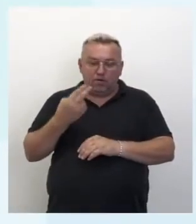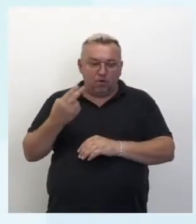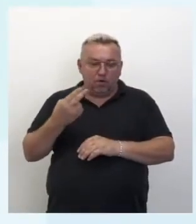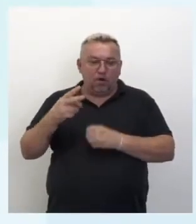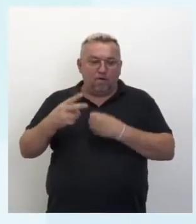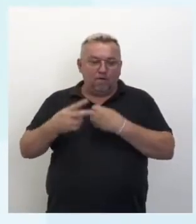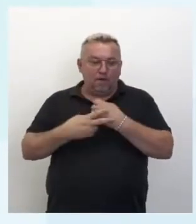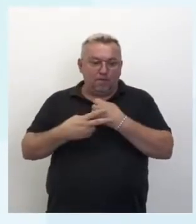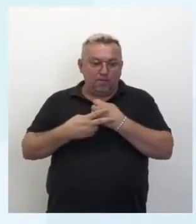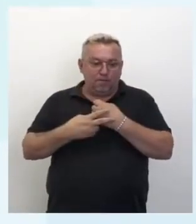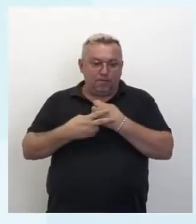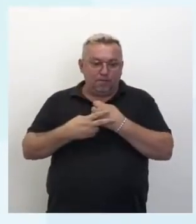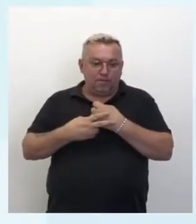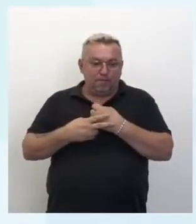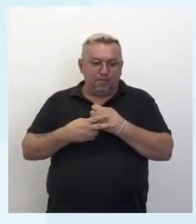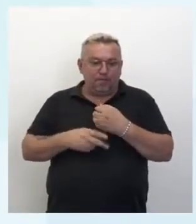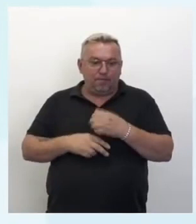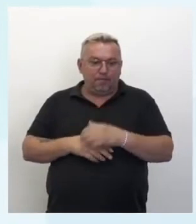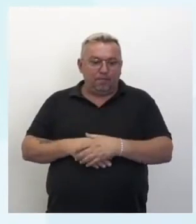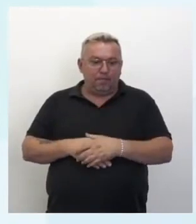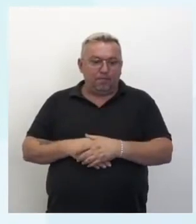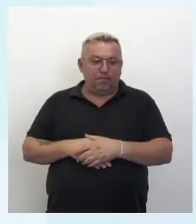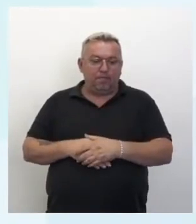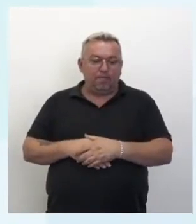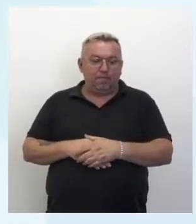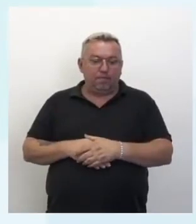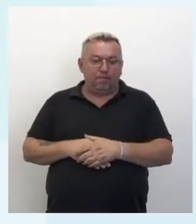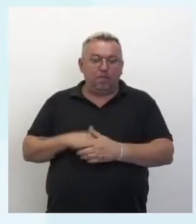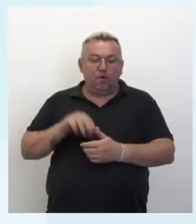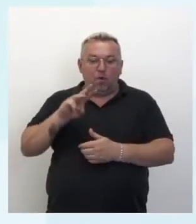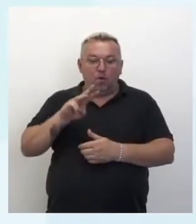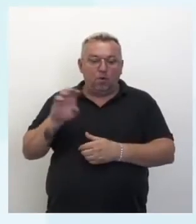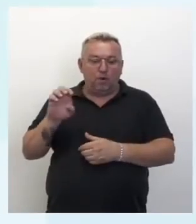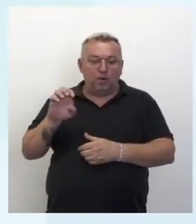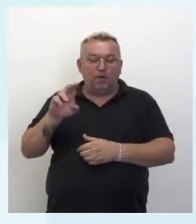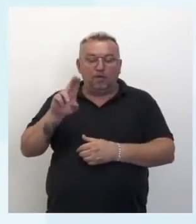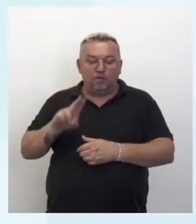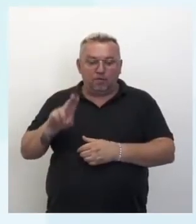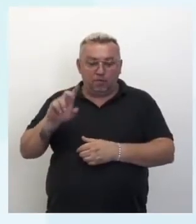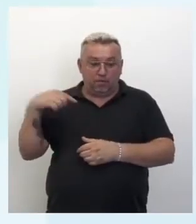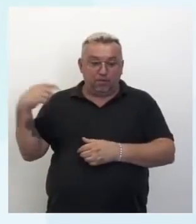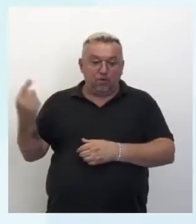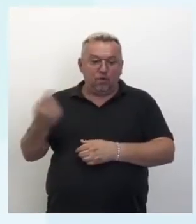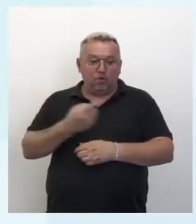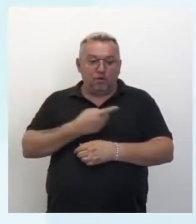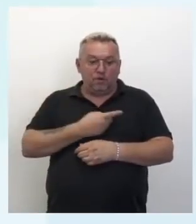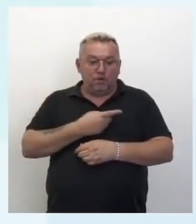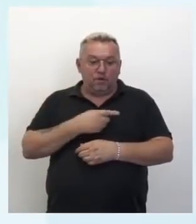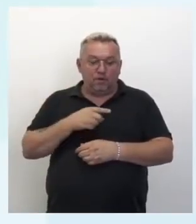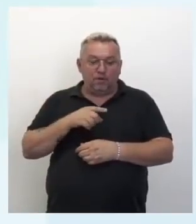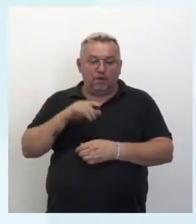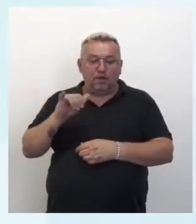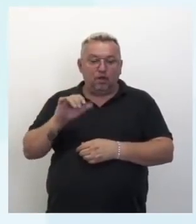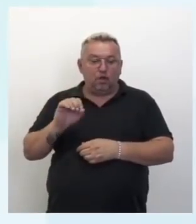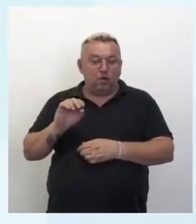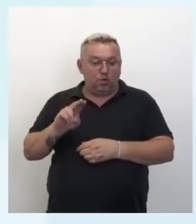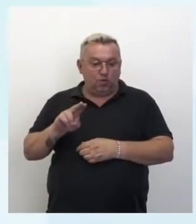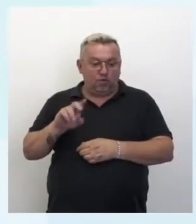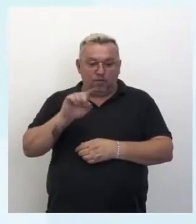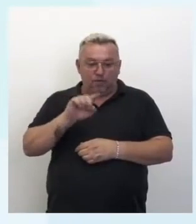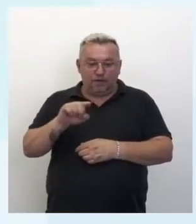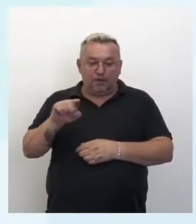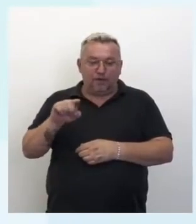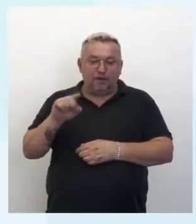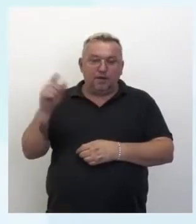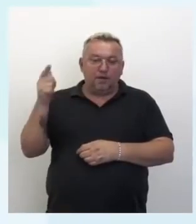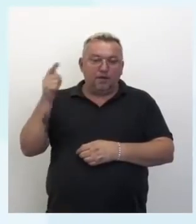então você vai usar o it. O we a gente vai usar para nós. You é você. E vocês viram que